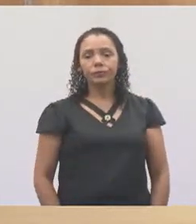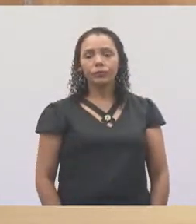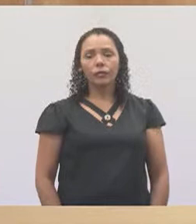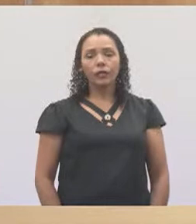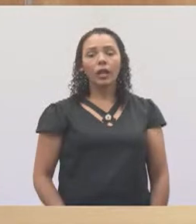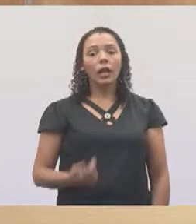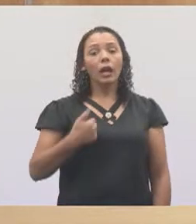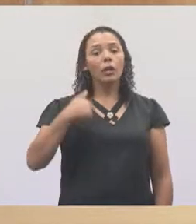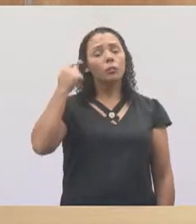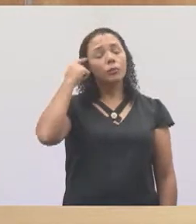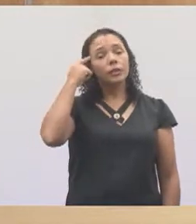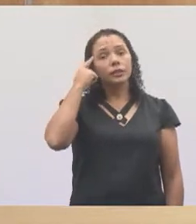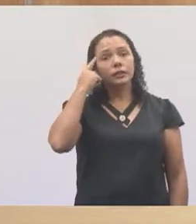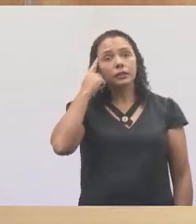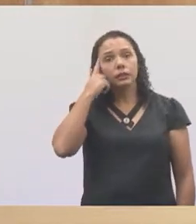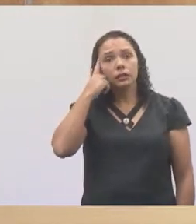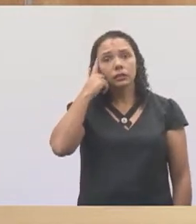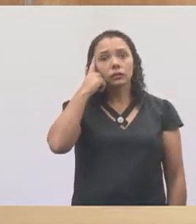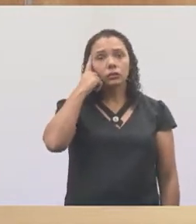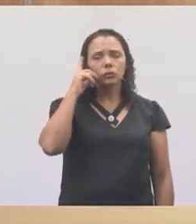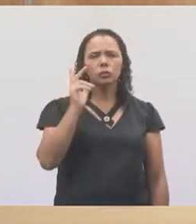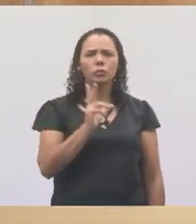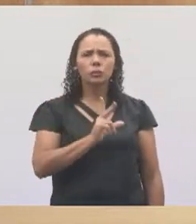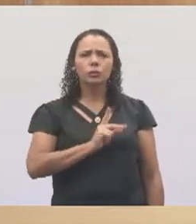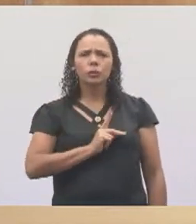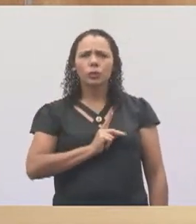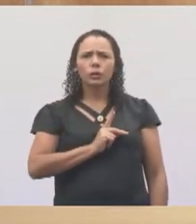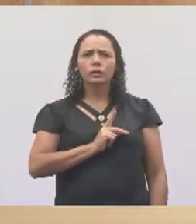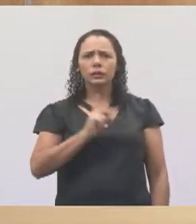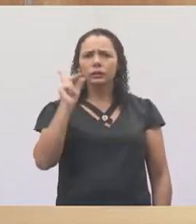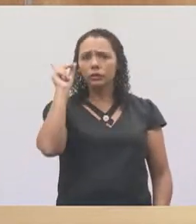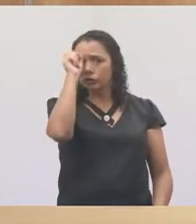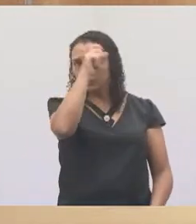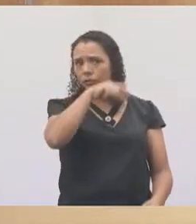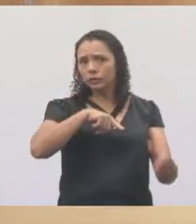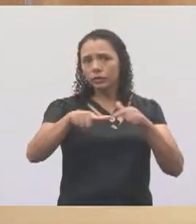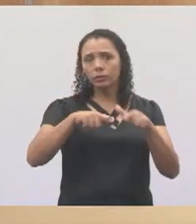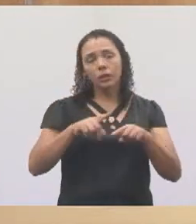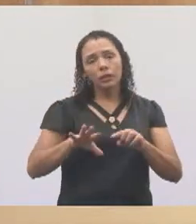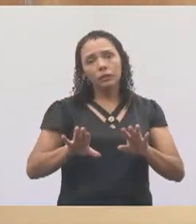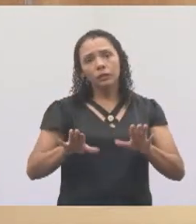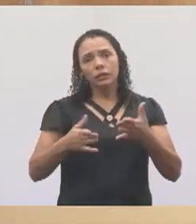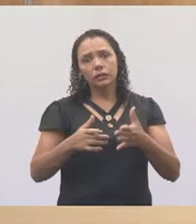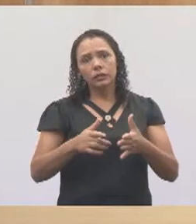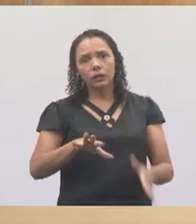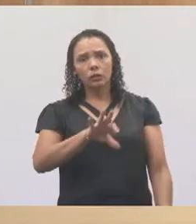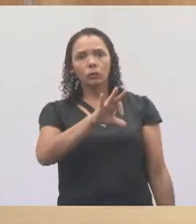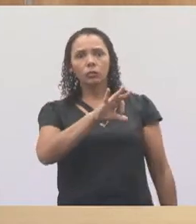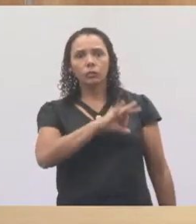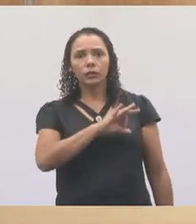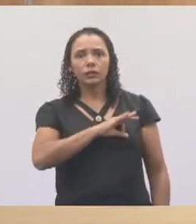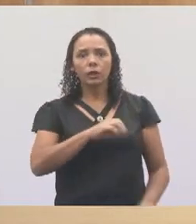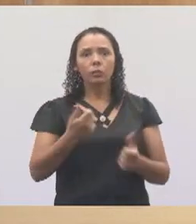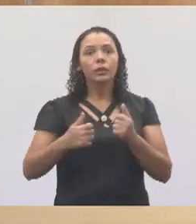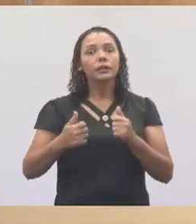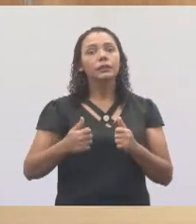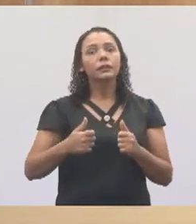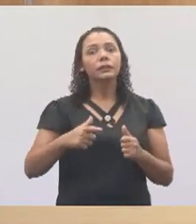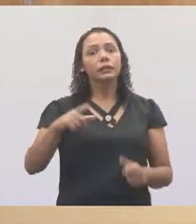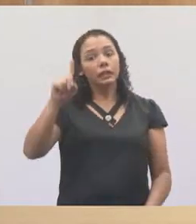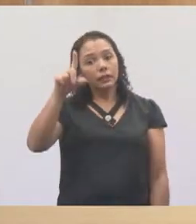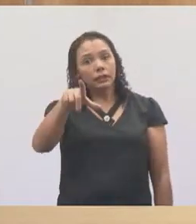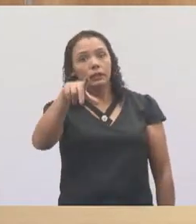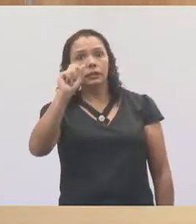tão abalado com aquela situação, e as pessoas que trabalham na segurança pública têm que ser vocacionadas, não é? Vocacionadas e com uma